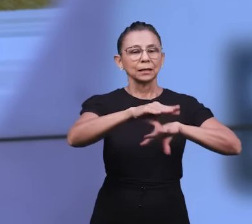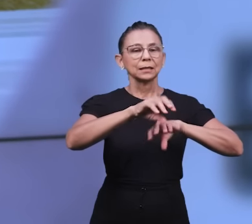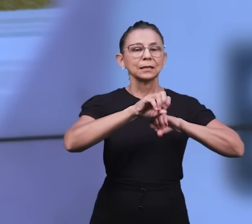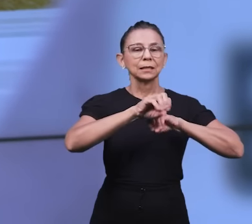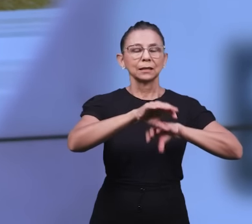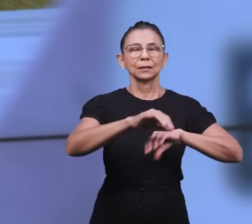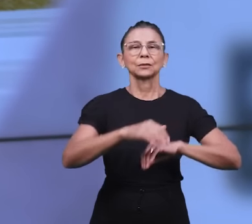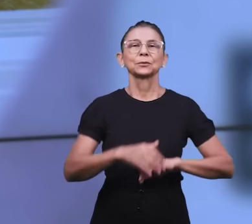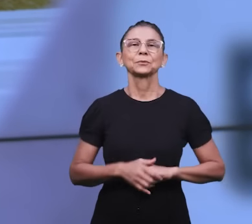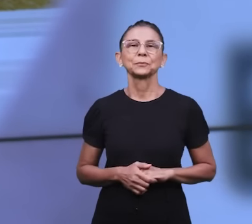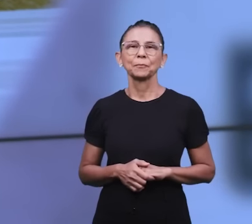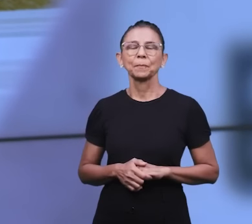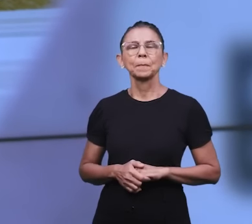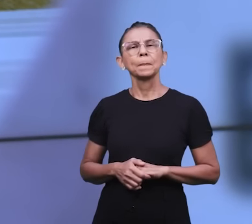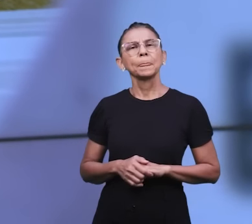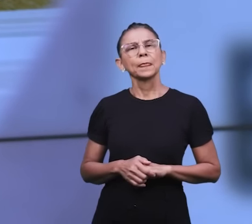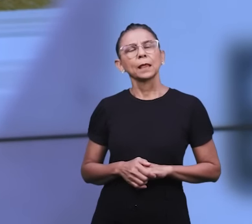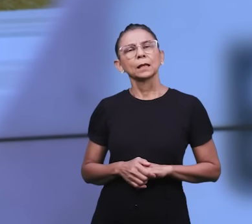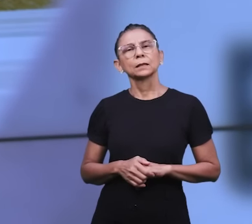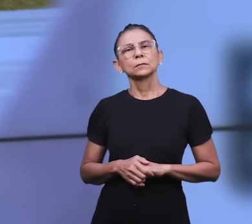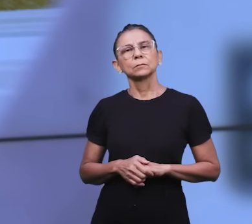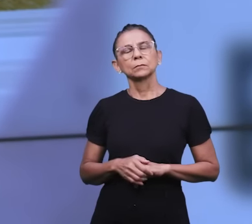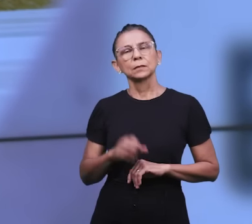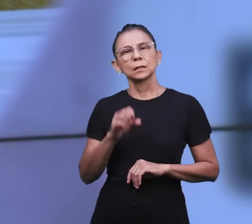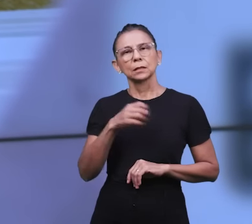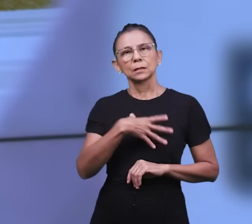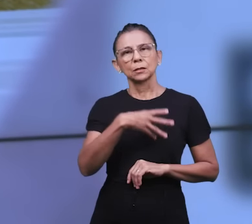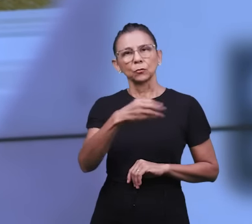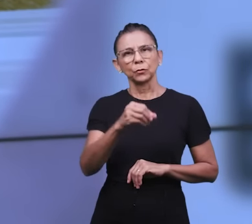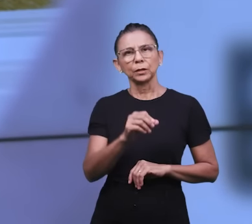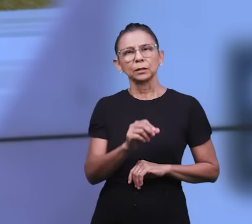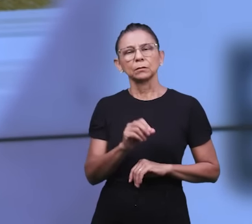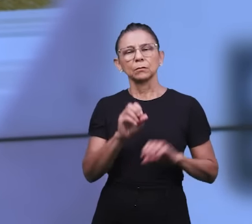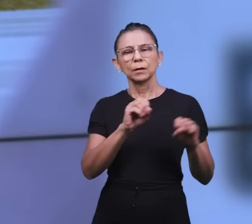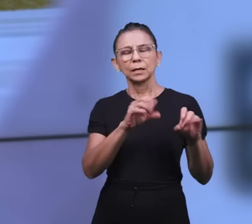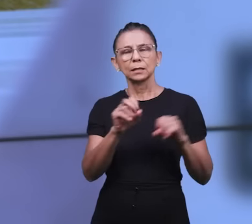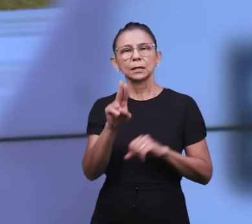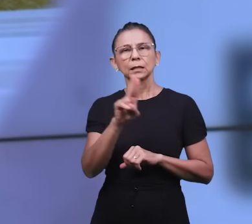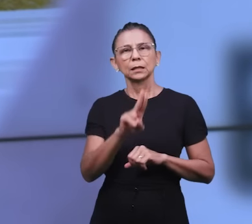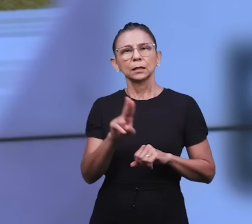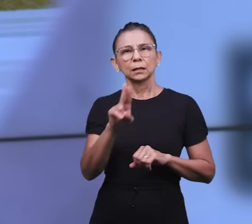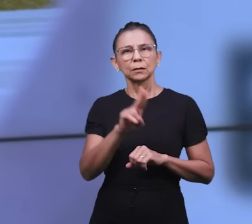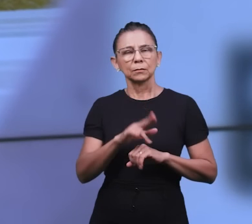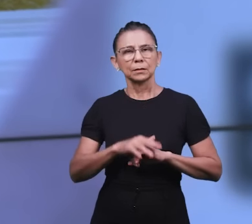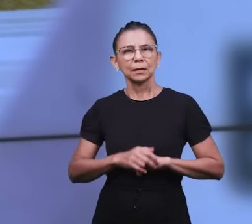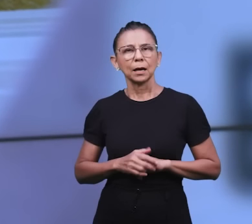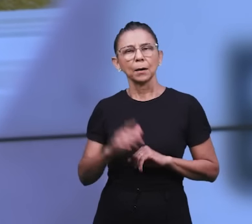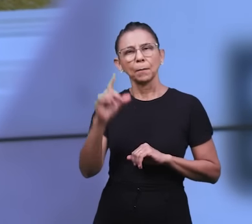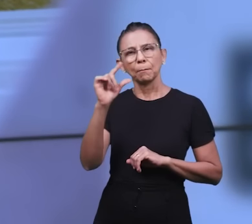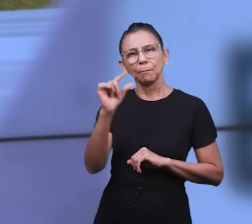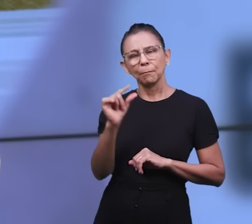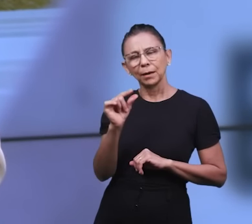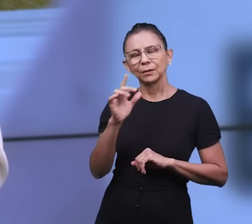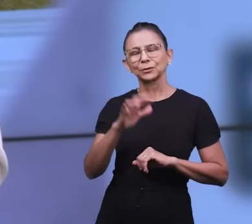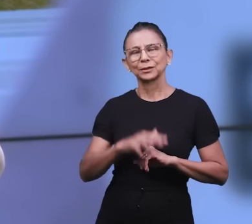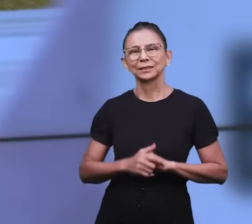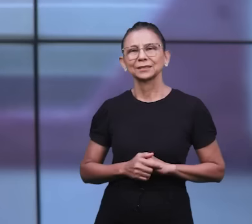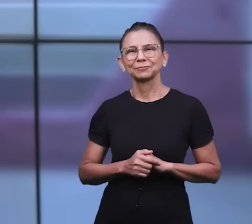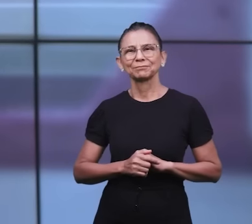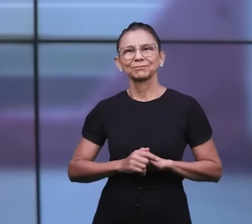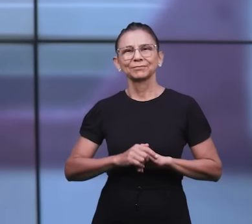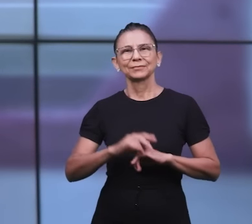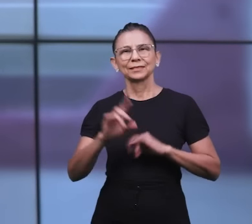há Tempo ensine os seus filhos a usarem as telas com moderação supervisão e seleção espiritual